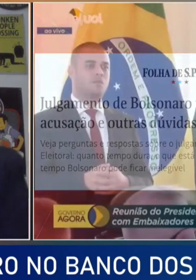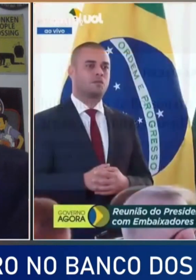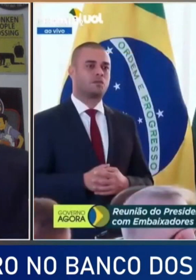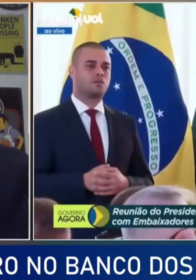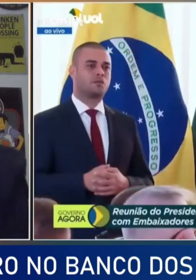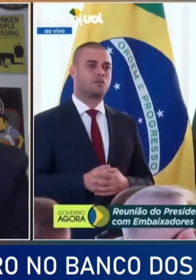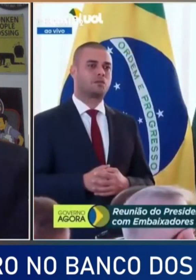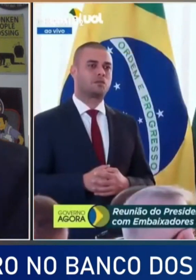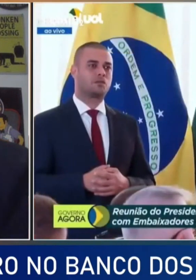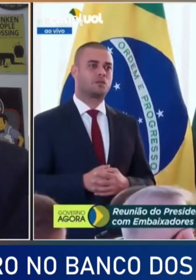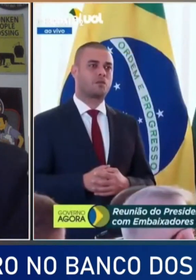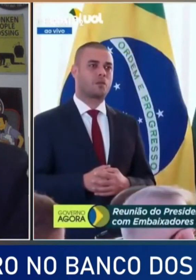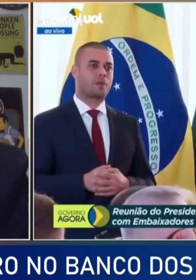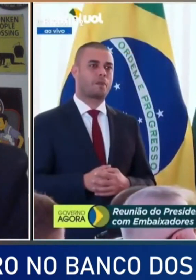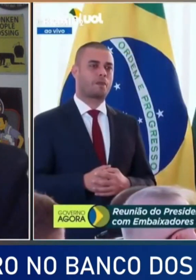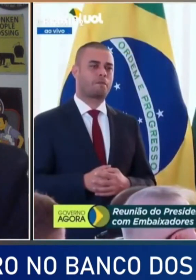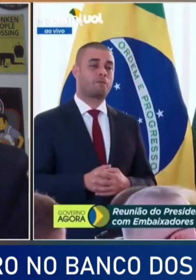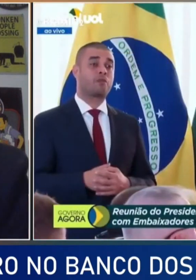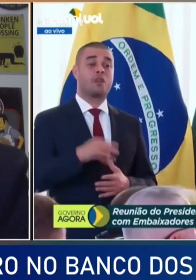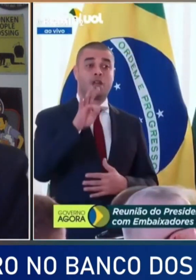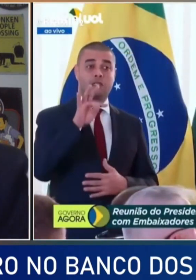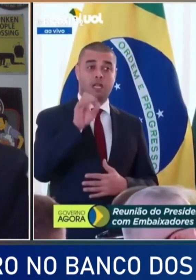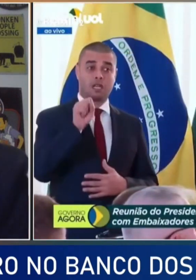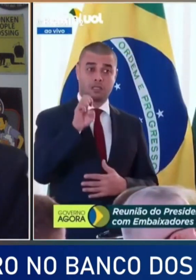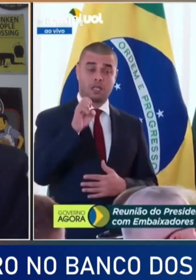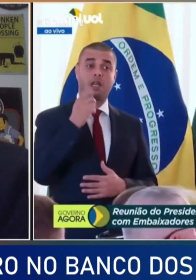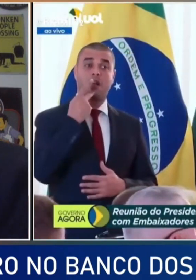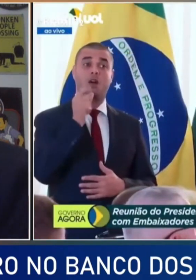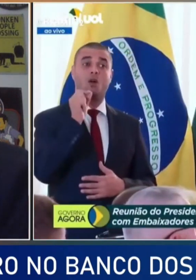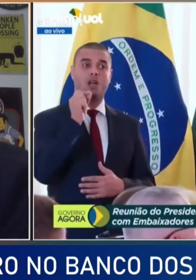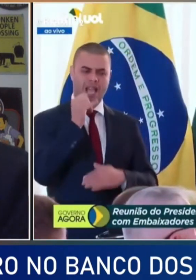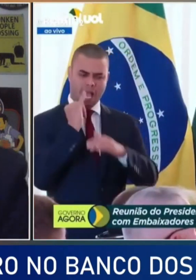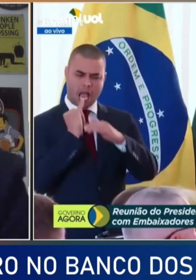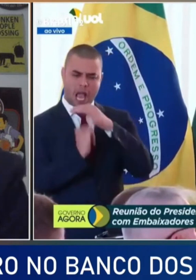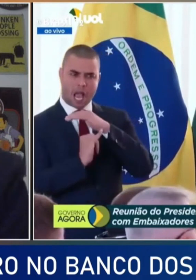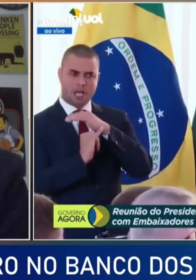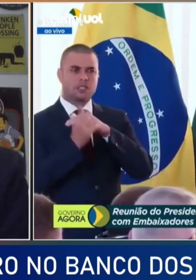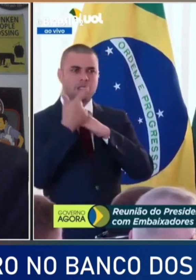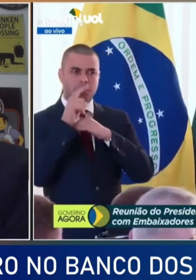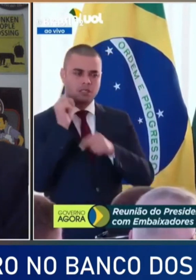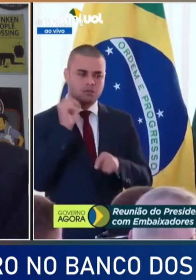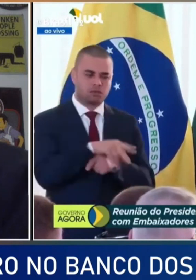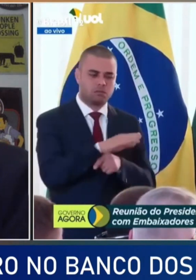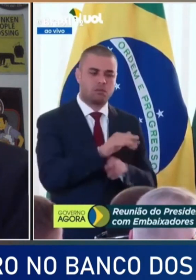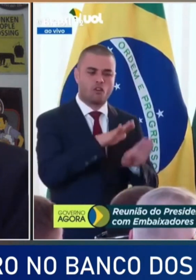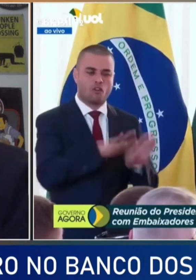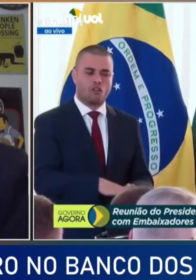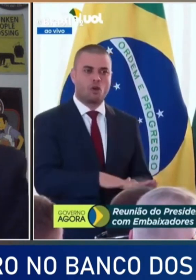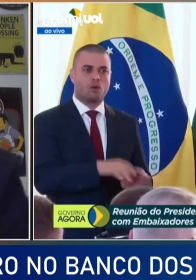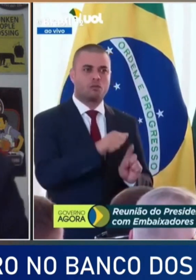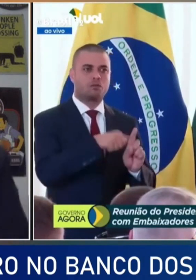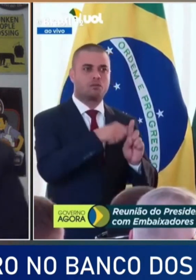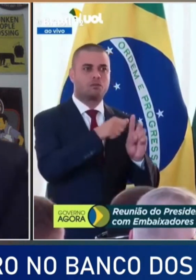o Bolsonaro se comportou de maneira abusiva, não só nesse caso, mas no governo como um